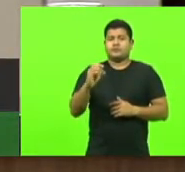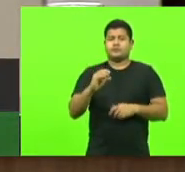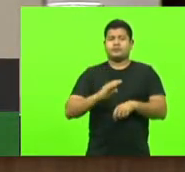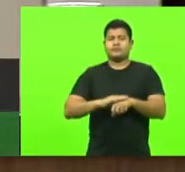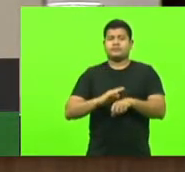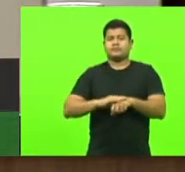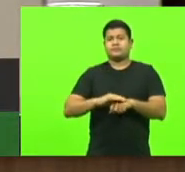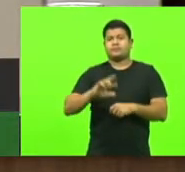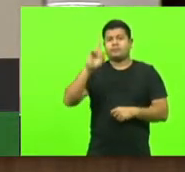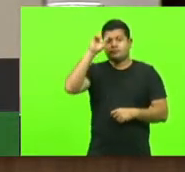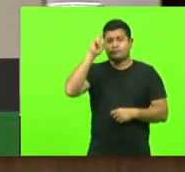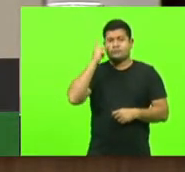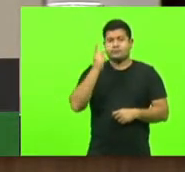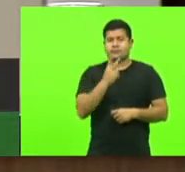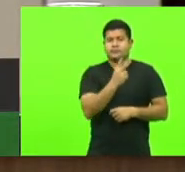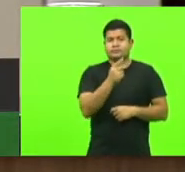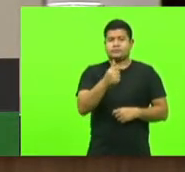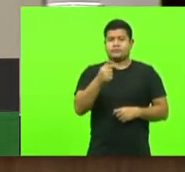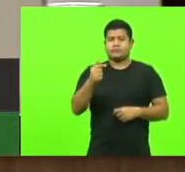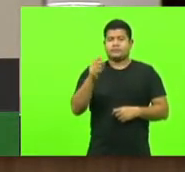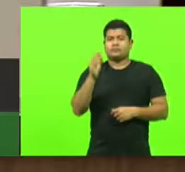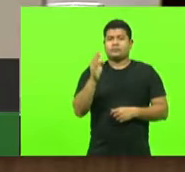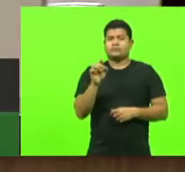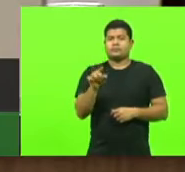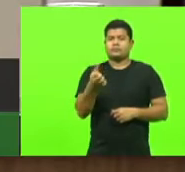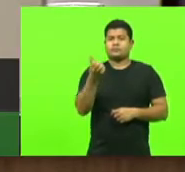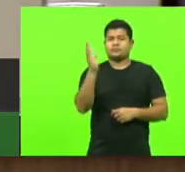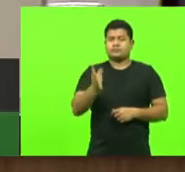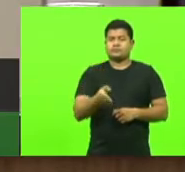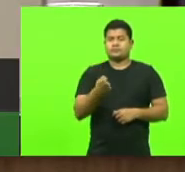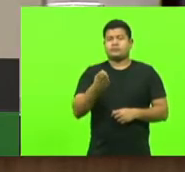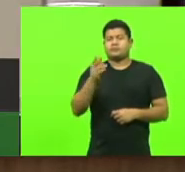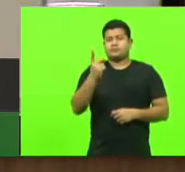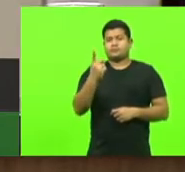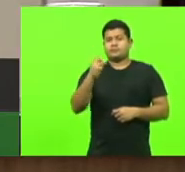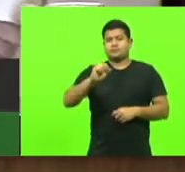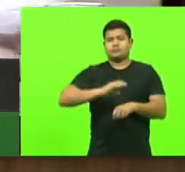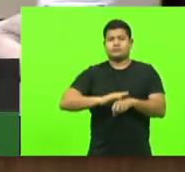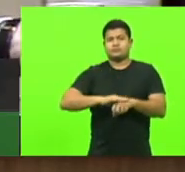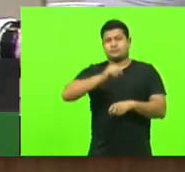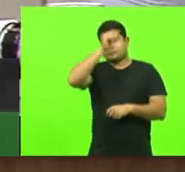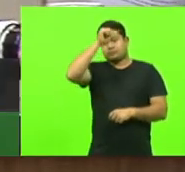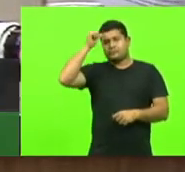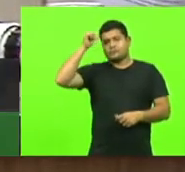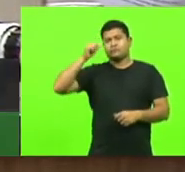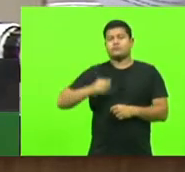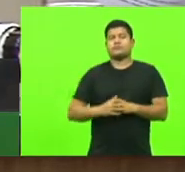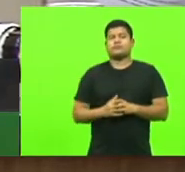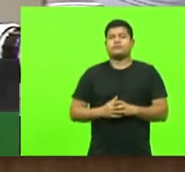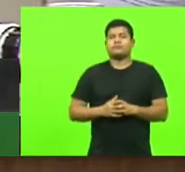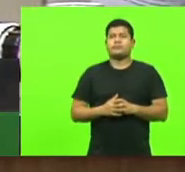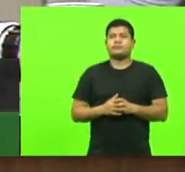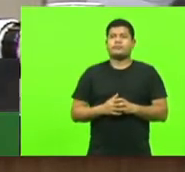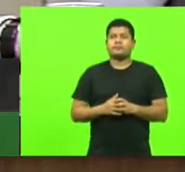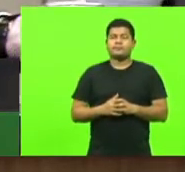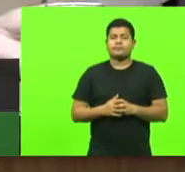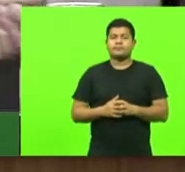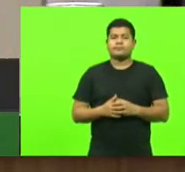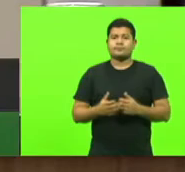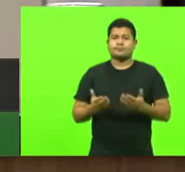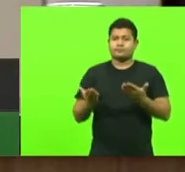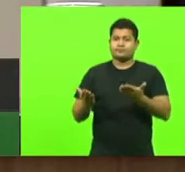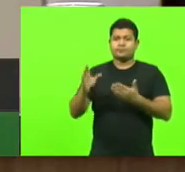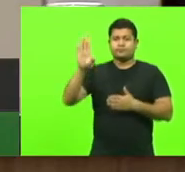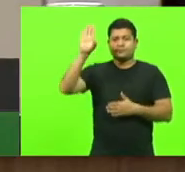Lei 277.6/2018, autor deputada Dirce Ederscheidt. Presidente. Sim, deputado Jair